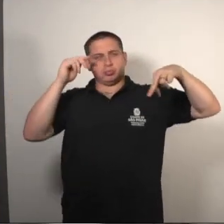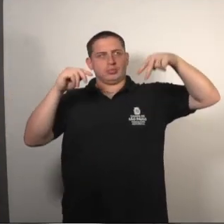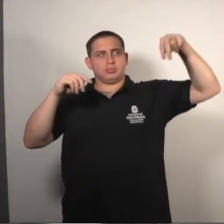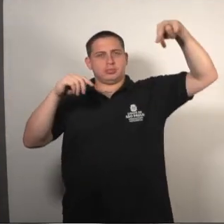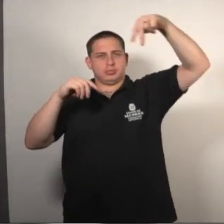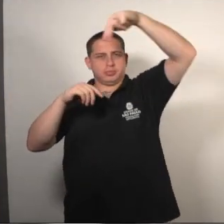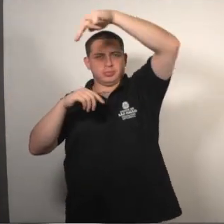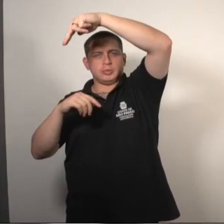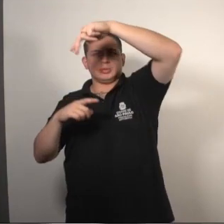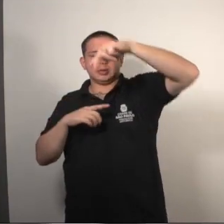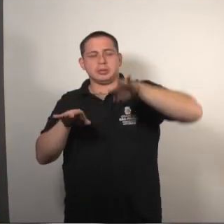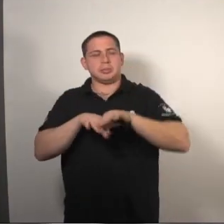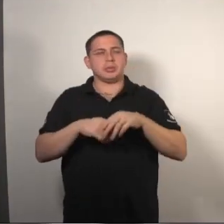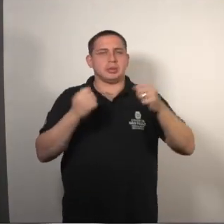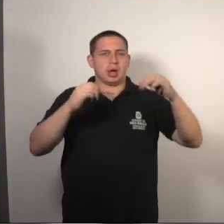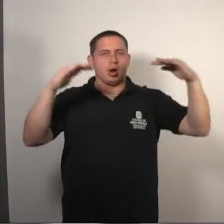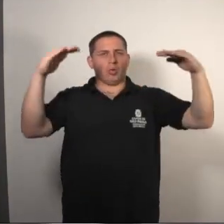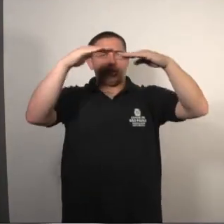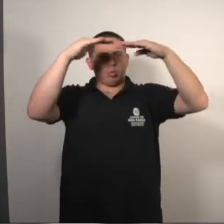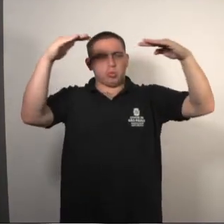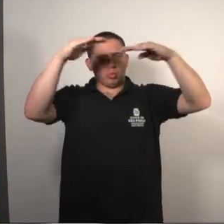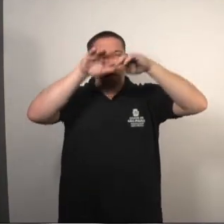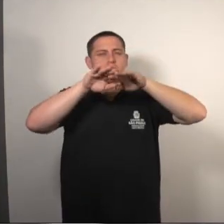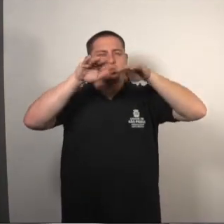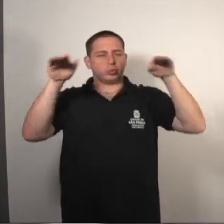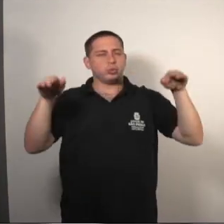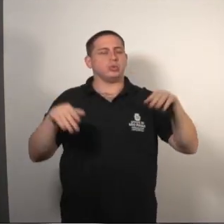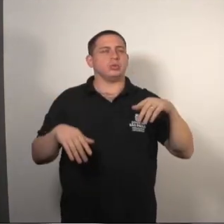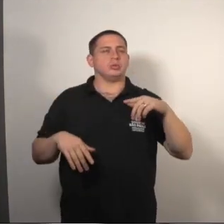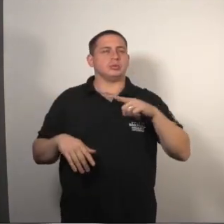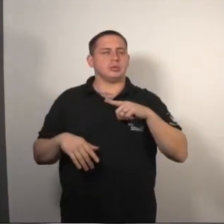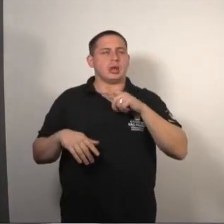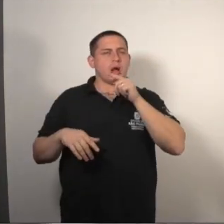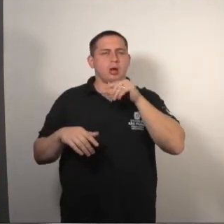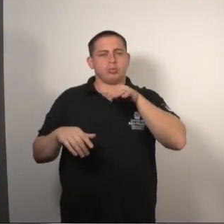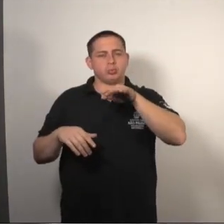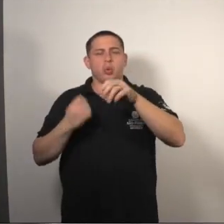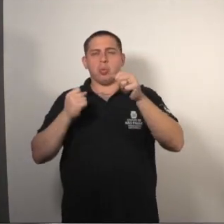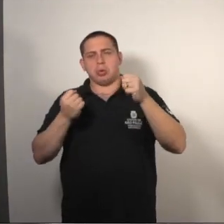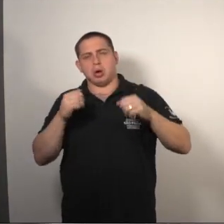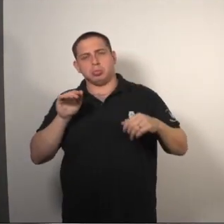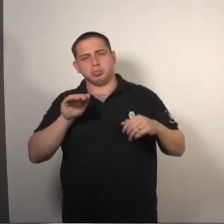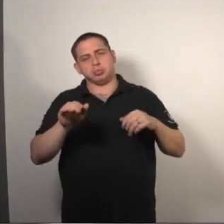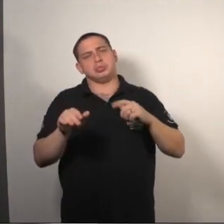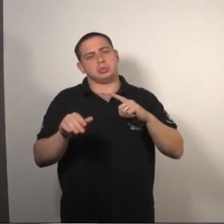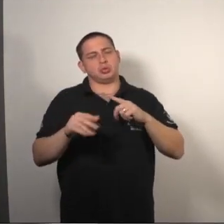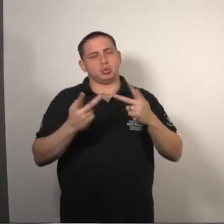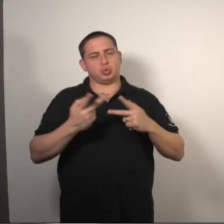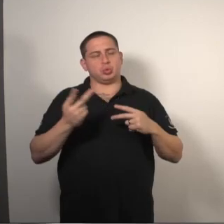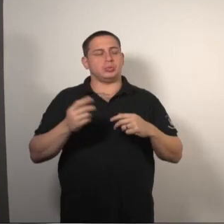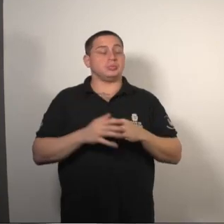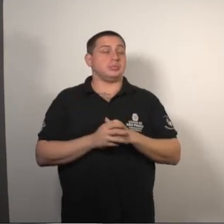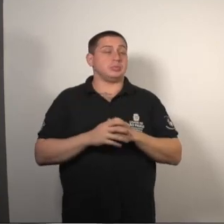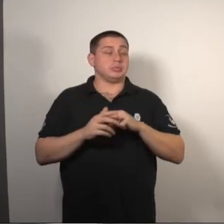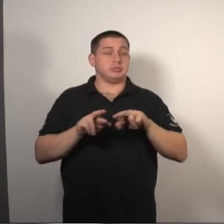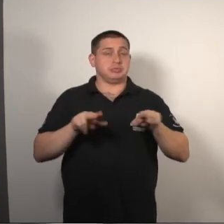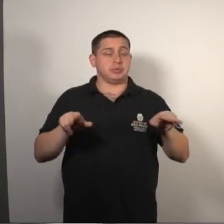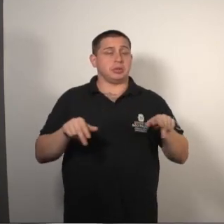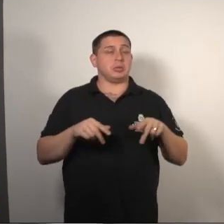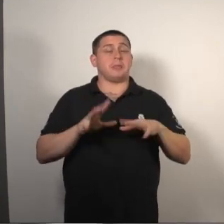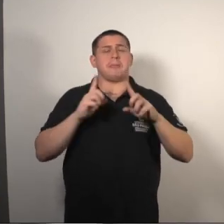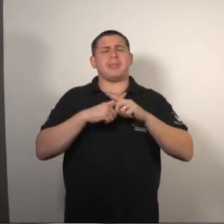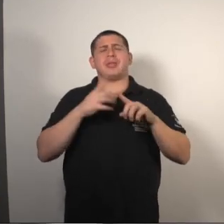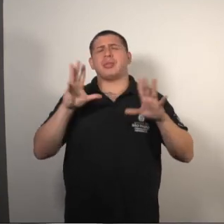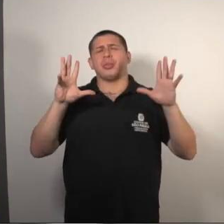portanto, aí mais 22 licitações, prefeito, 200 obras que vão estar começando já até o final desse ano, né?